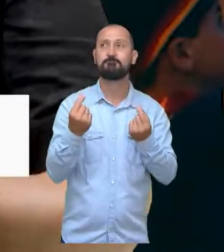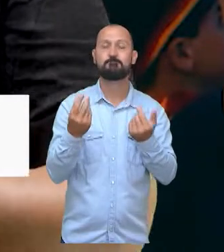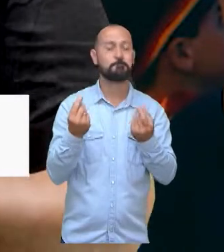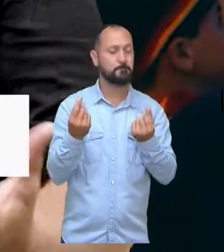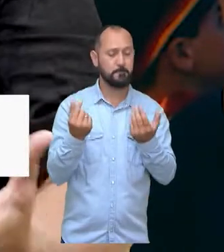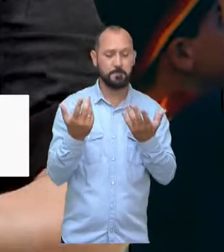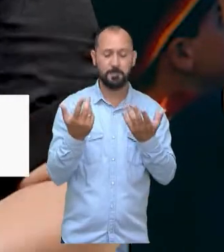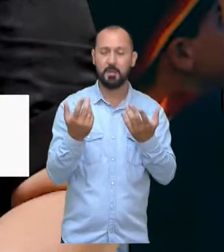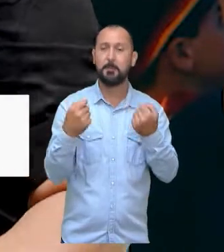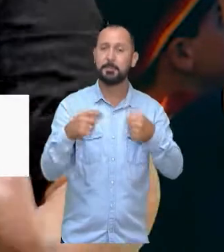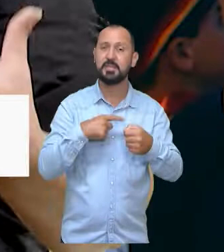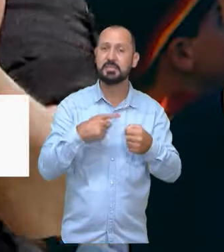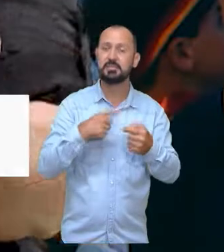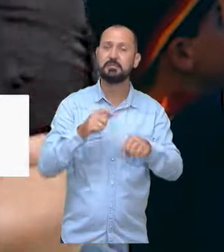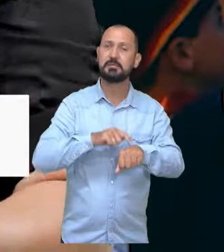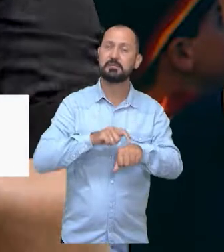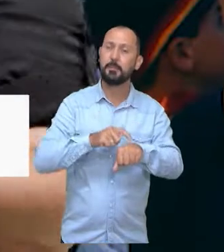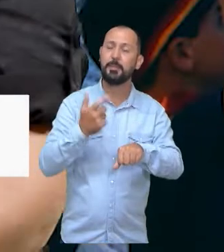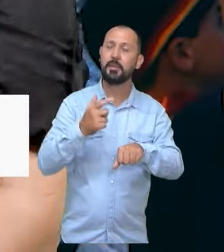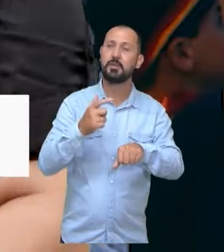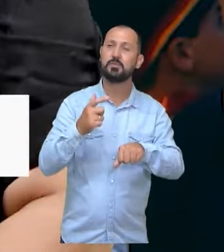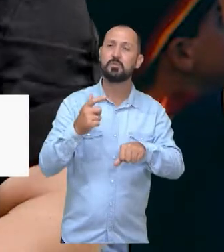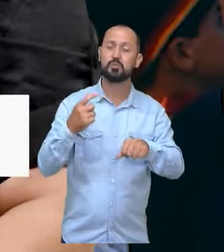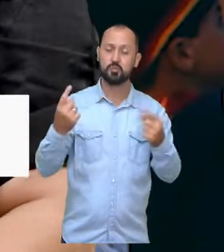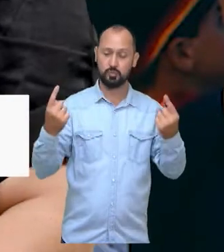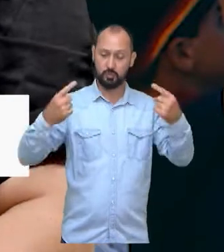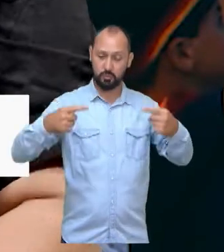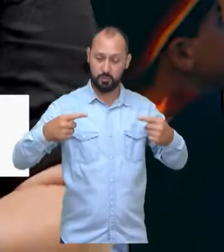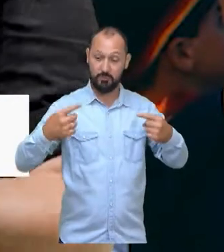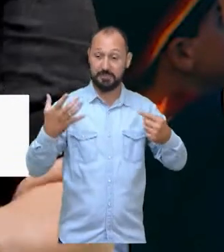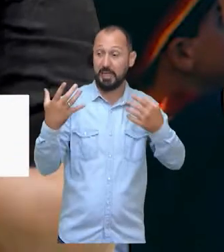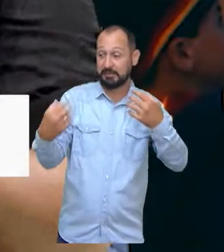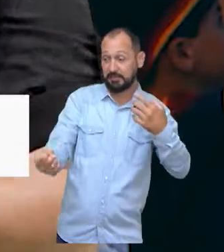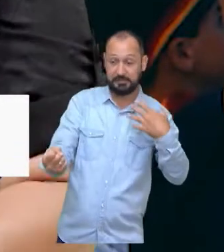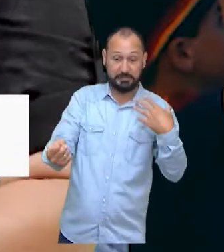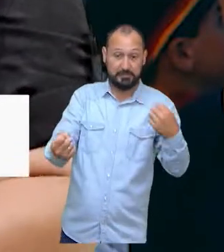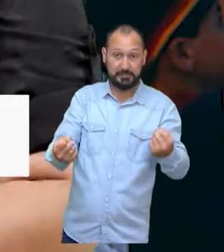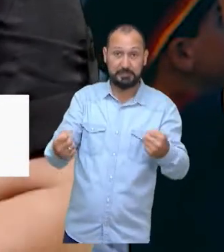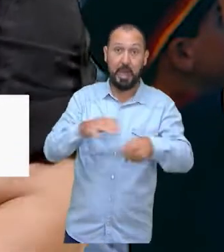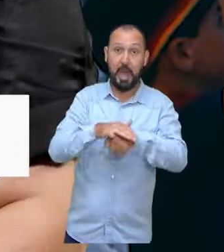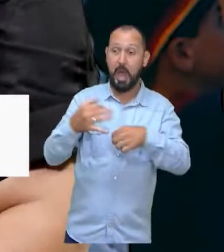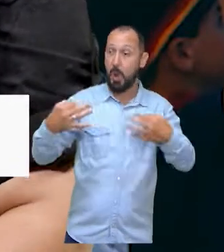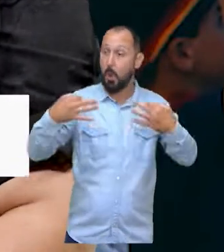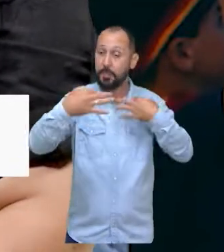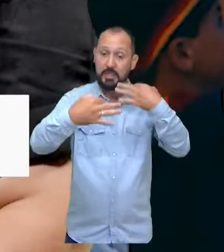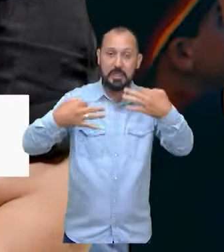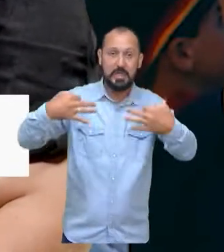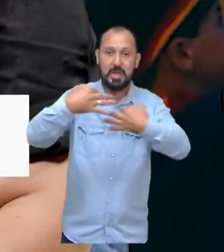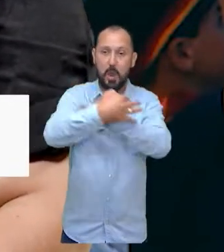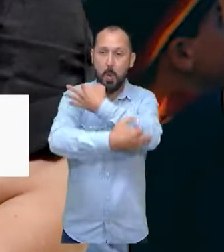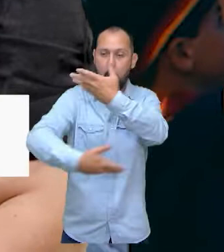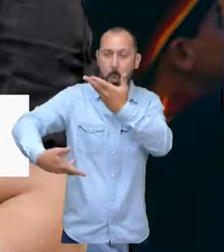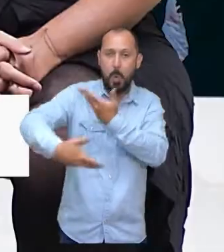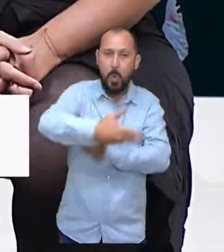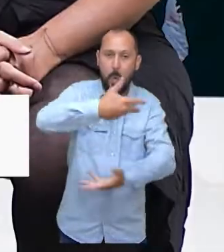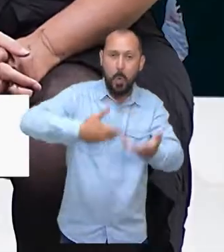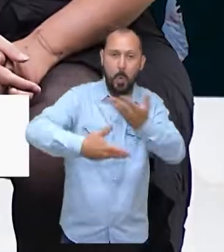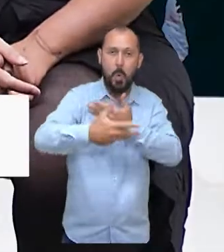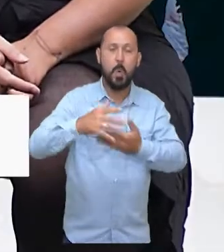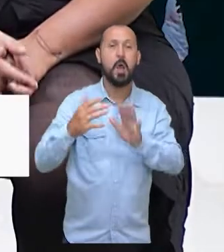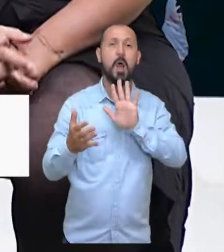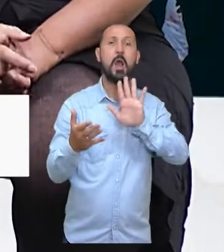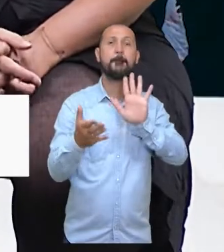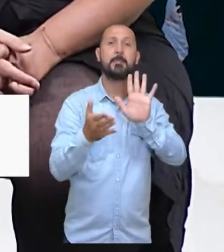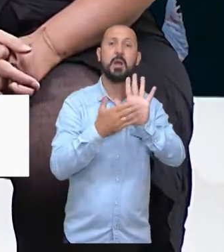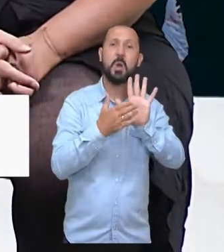essa dinamicidade dos dois lados para a gente ir ali construindo um espaço cada vez mais sólido e concreto dentro da